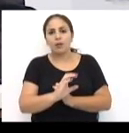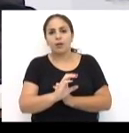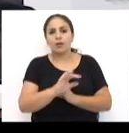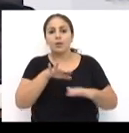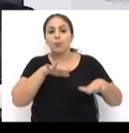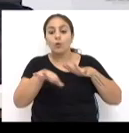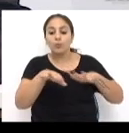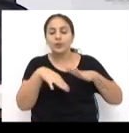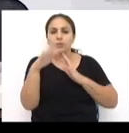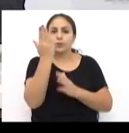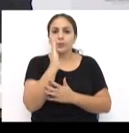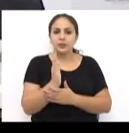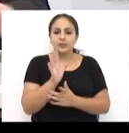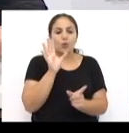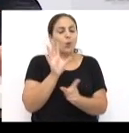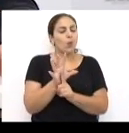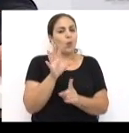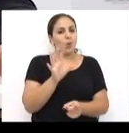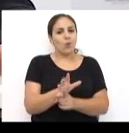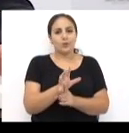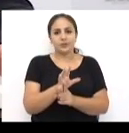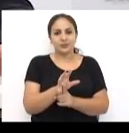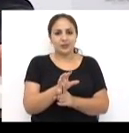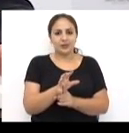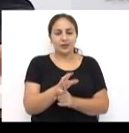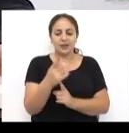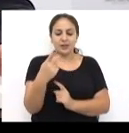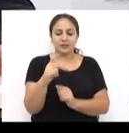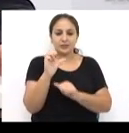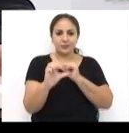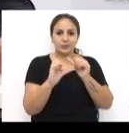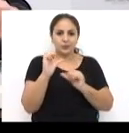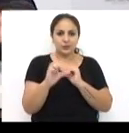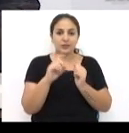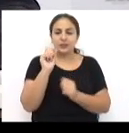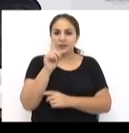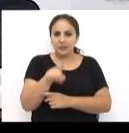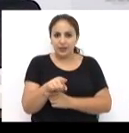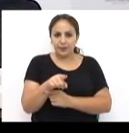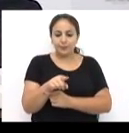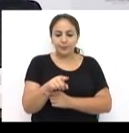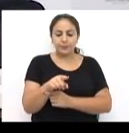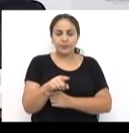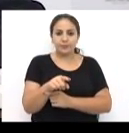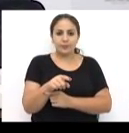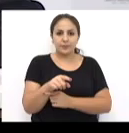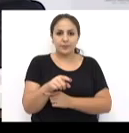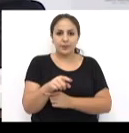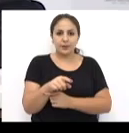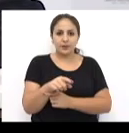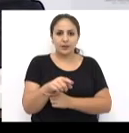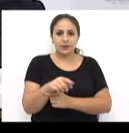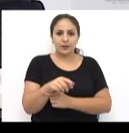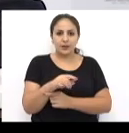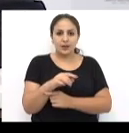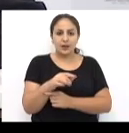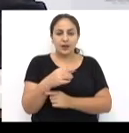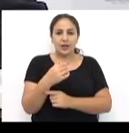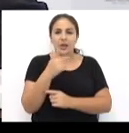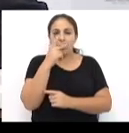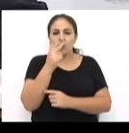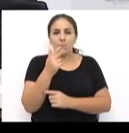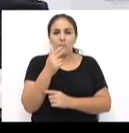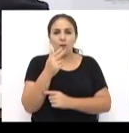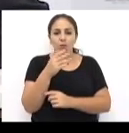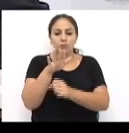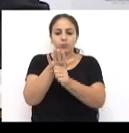se movimentam no Brasil contra essa reforma que é, sem dúvida nenhuma, extremamente danosa para a